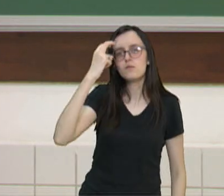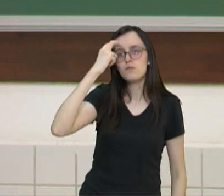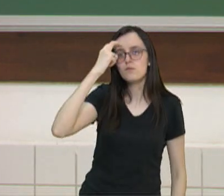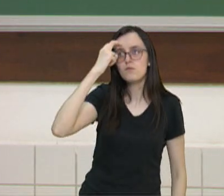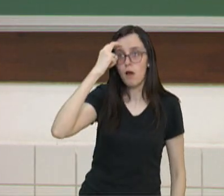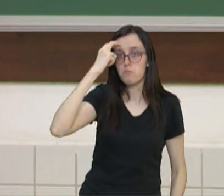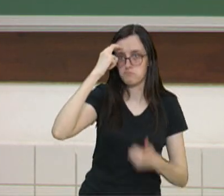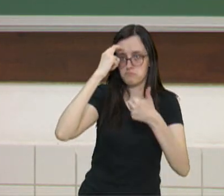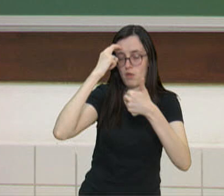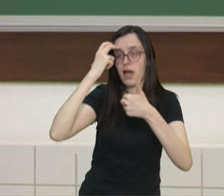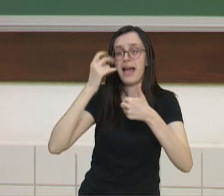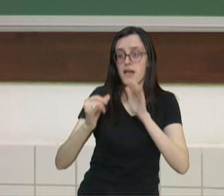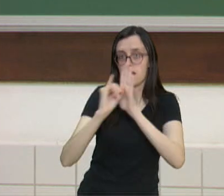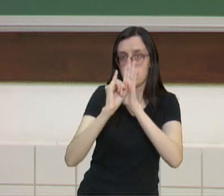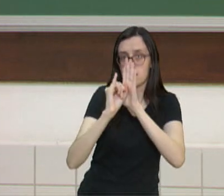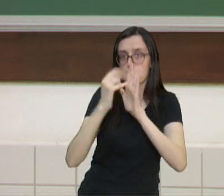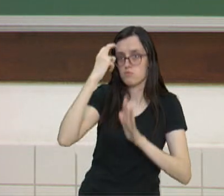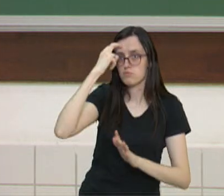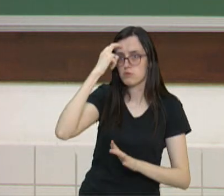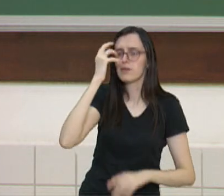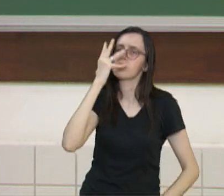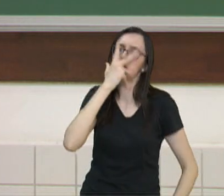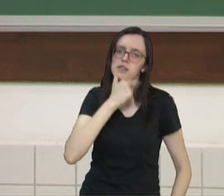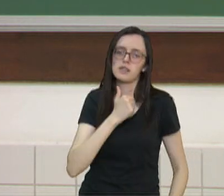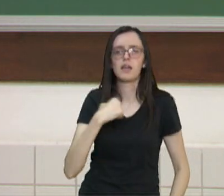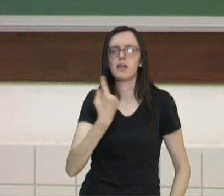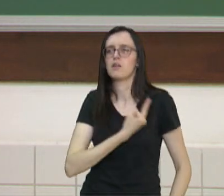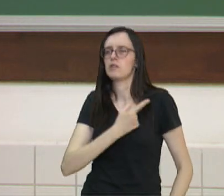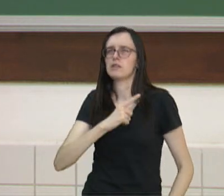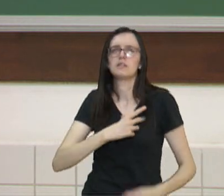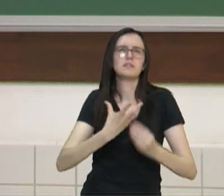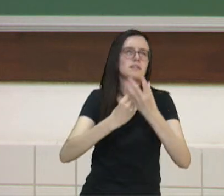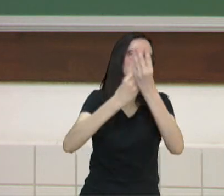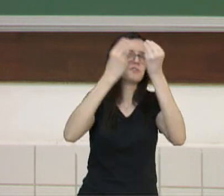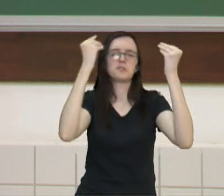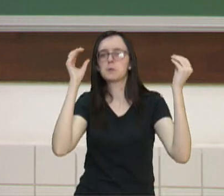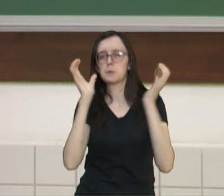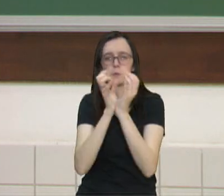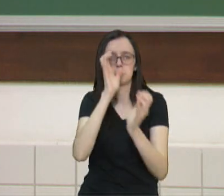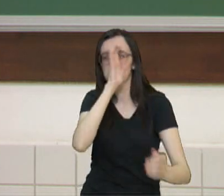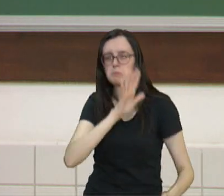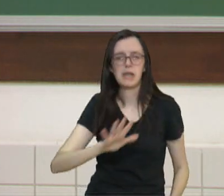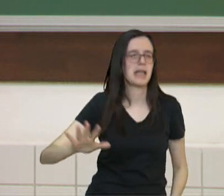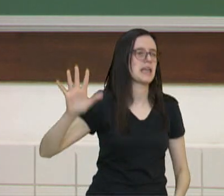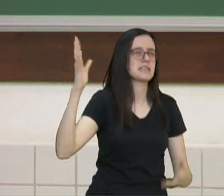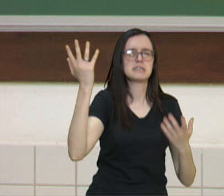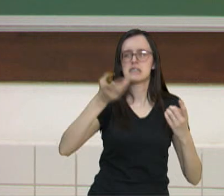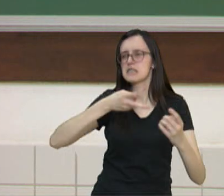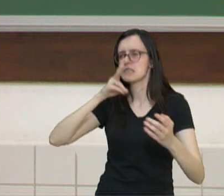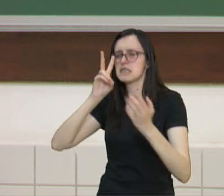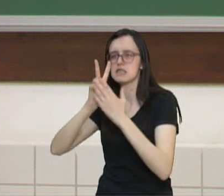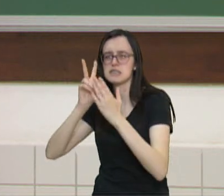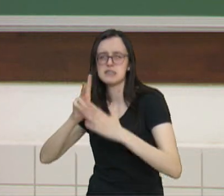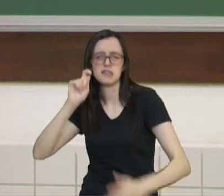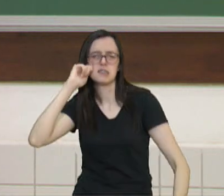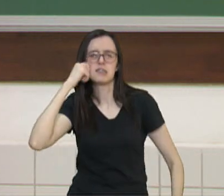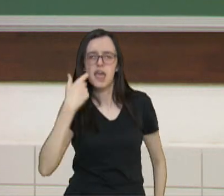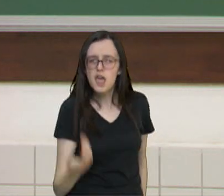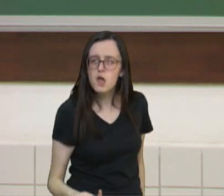linda. A identidade nacional é linda, a gente tem vários diferentes grupos, indígenas,